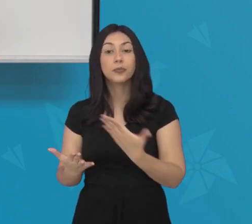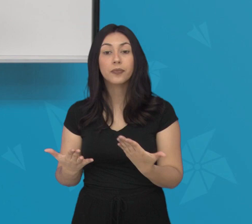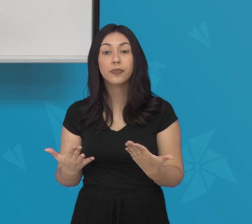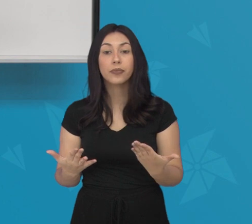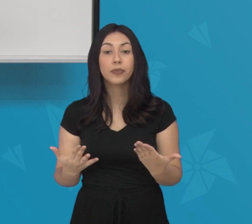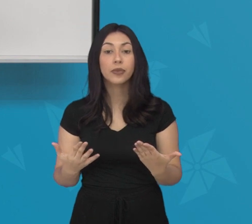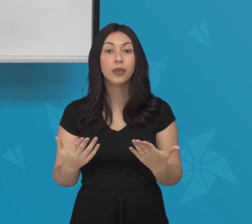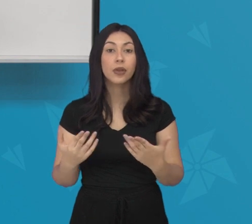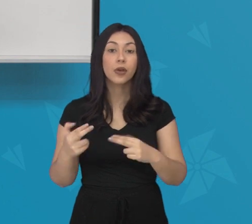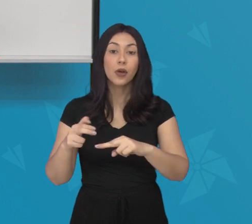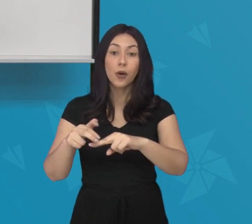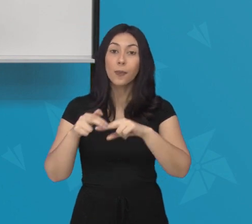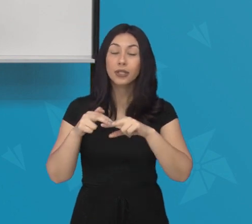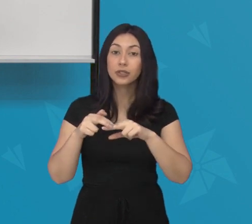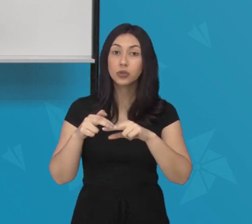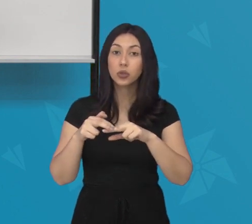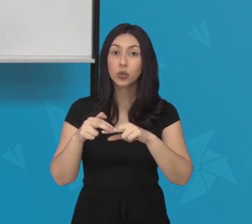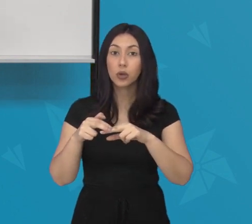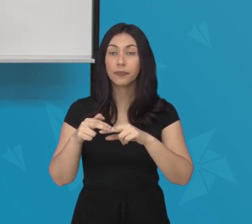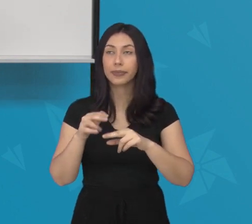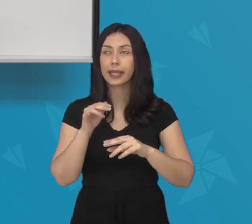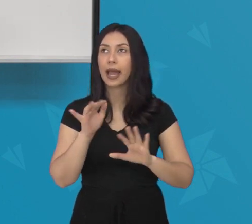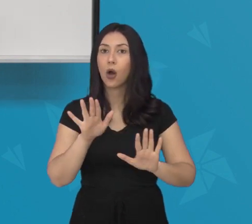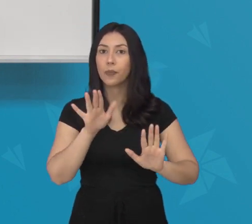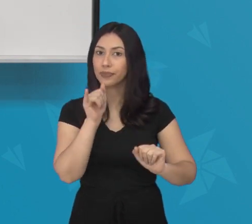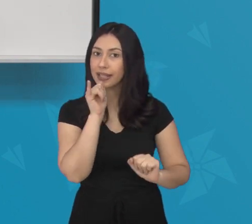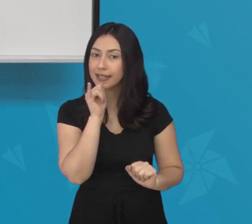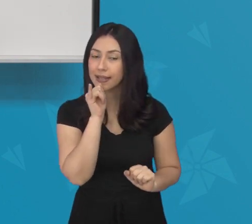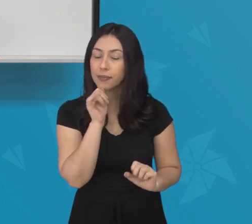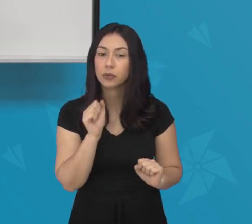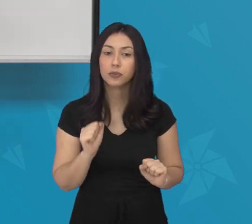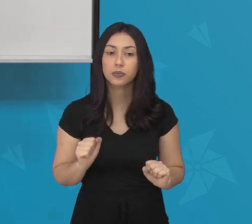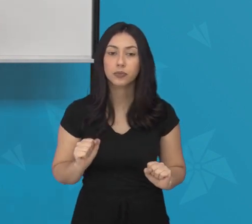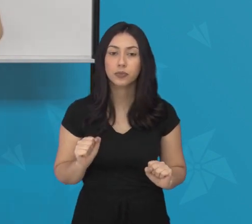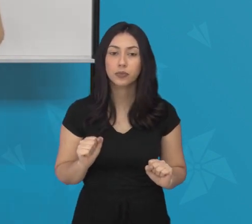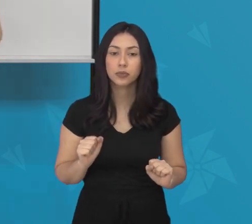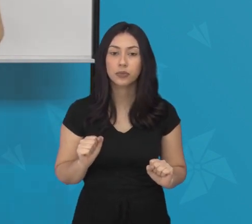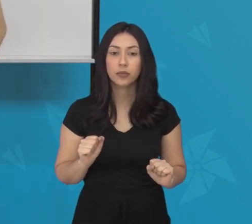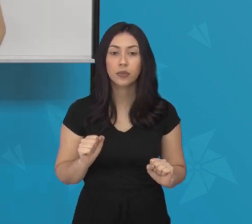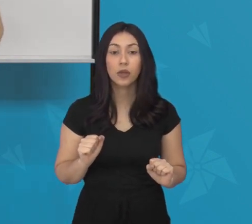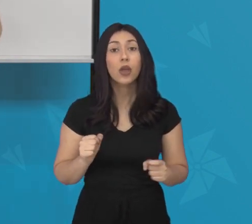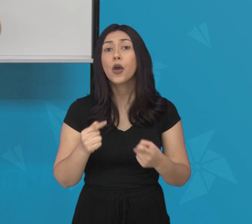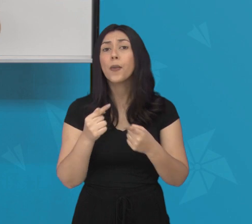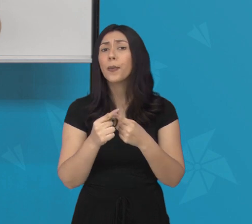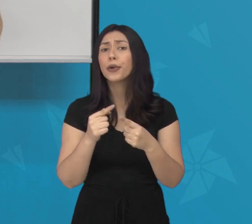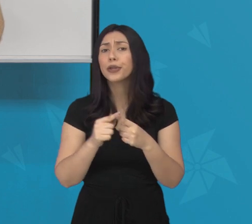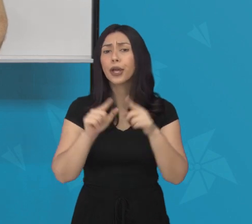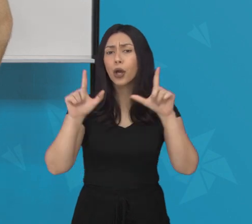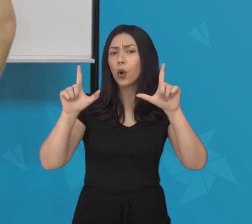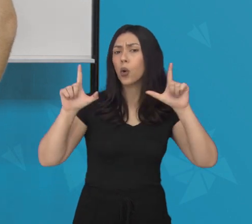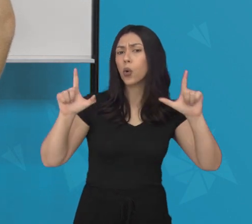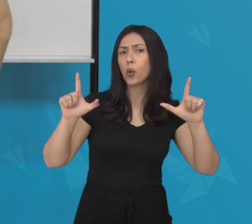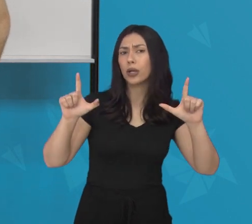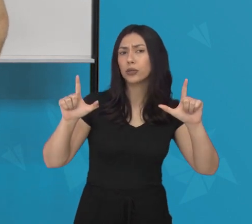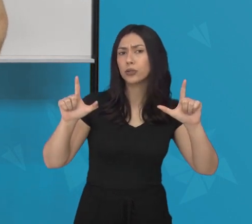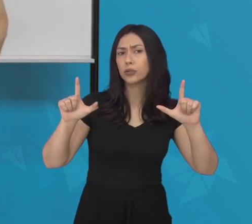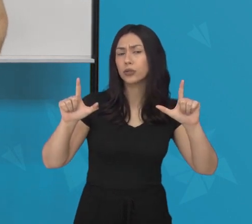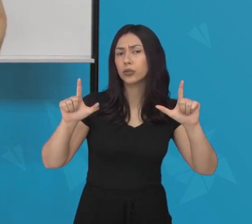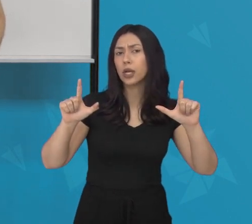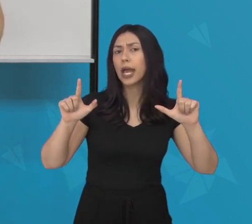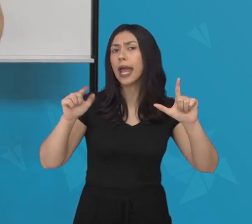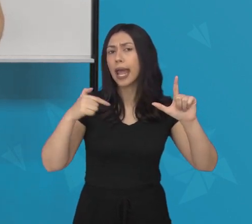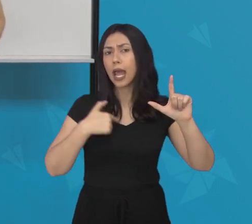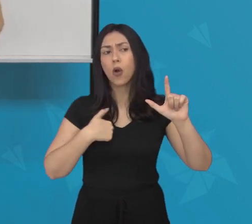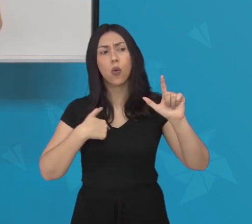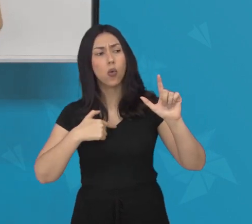não quebre e adentre o outro objeto. Por exemplo, o que garante que eu não derrube esse quadro? O que garante que quando